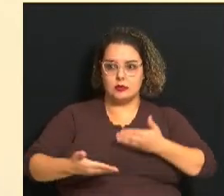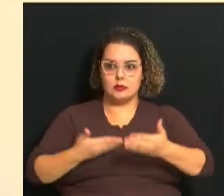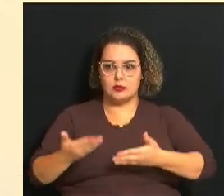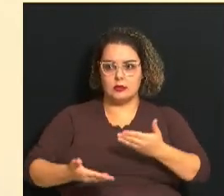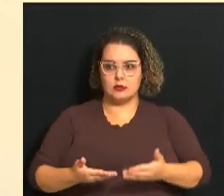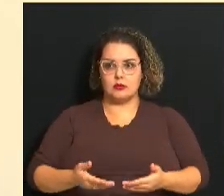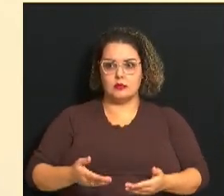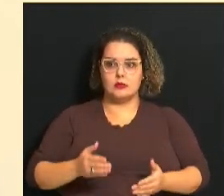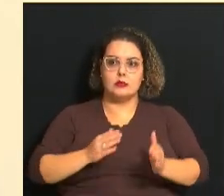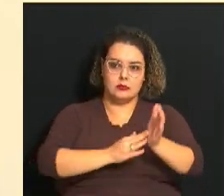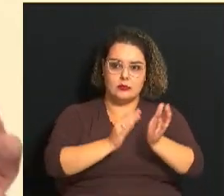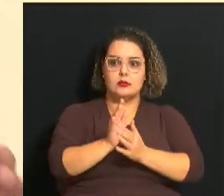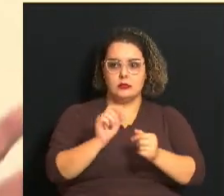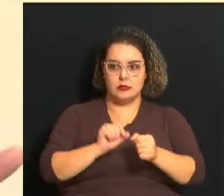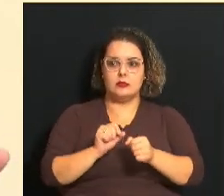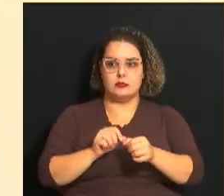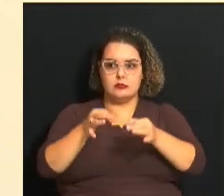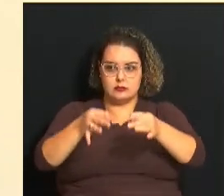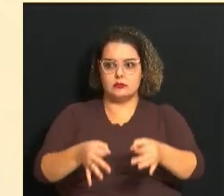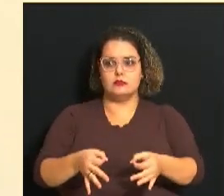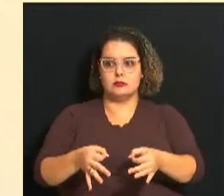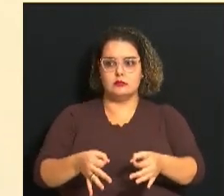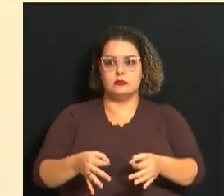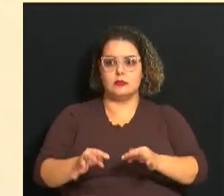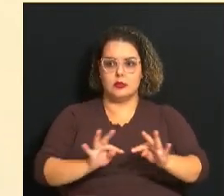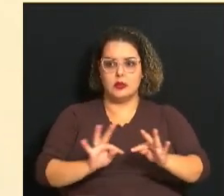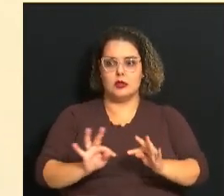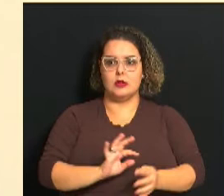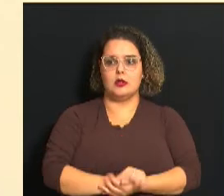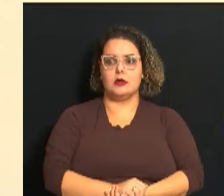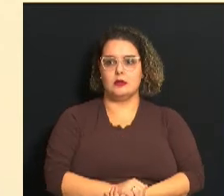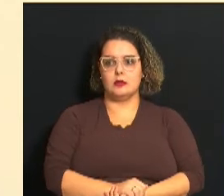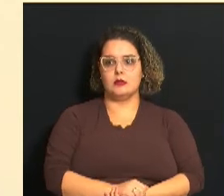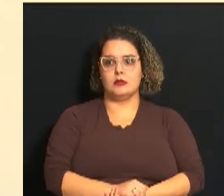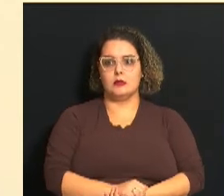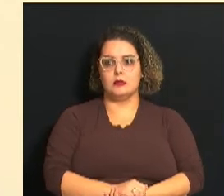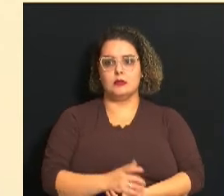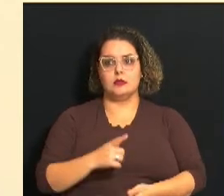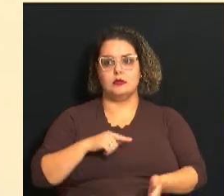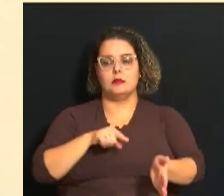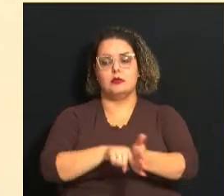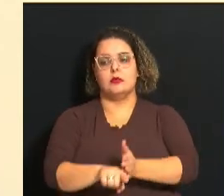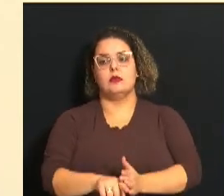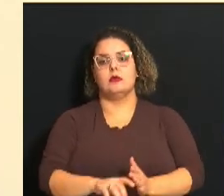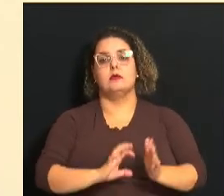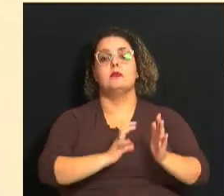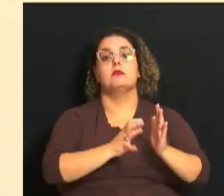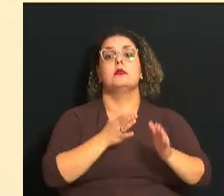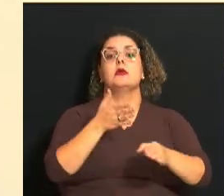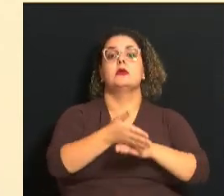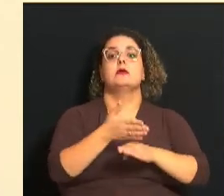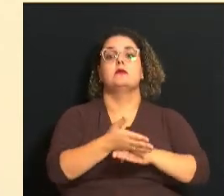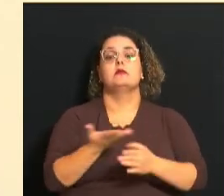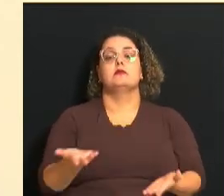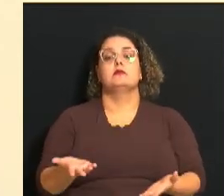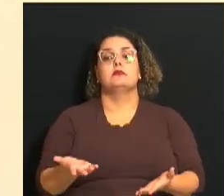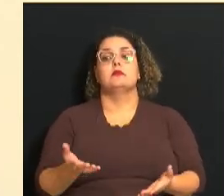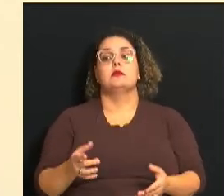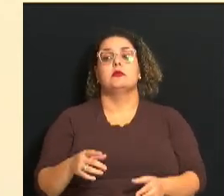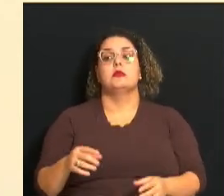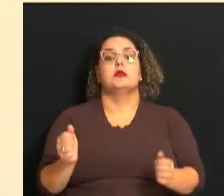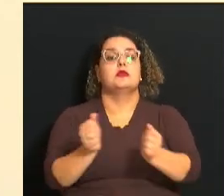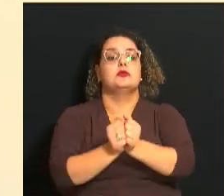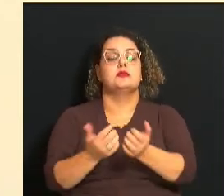alguns são concursados e faz o trabalho né técnico mas tinham perguntas do tipo o que partido você frequenta participa você é feriado